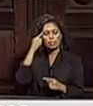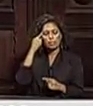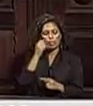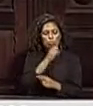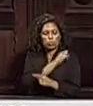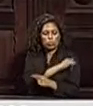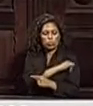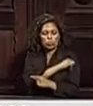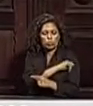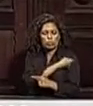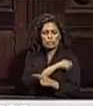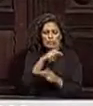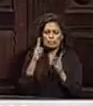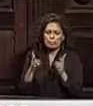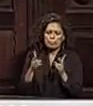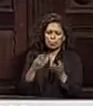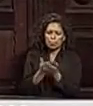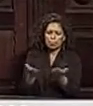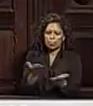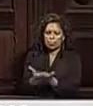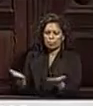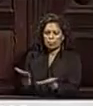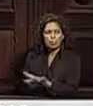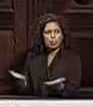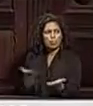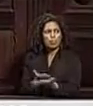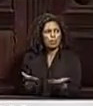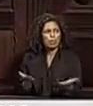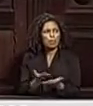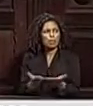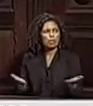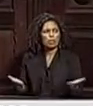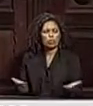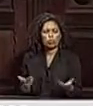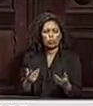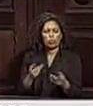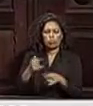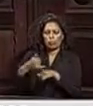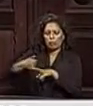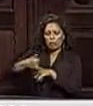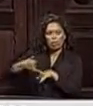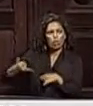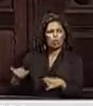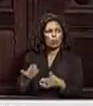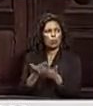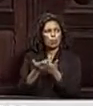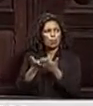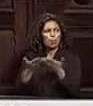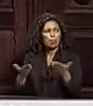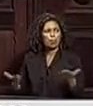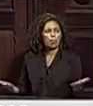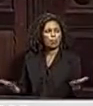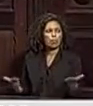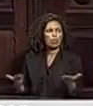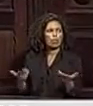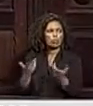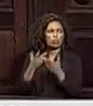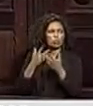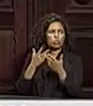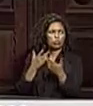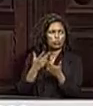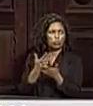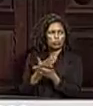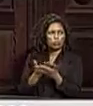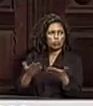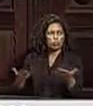perdendo. Perde sem parar. Perde na questão de ICMS do petróleo. Perde na questão da Lei Candir. Perde na